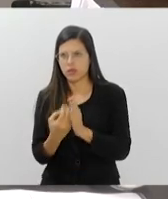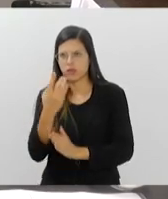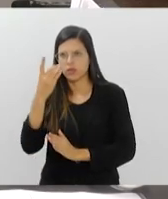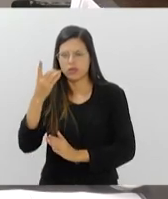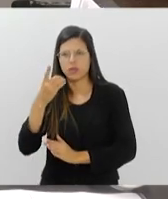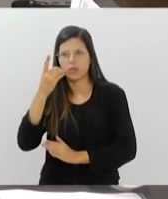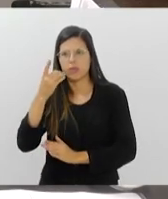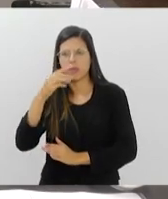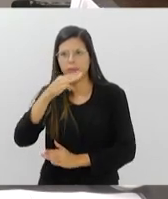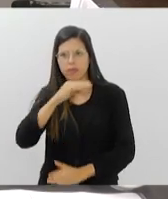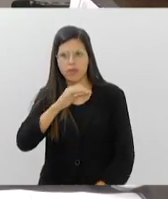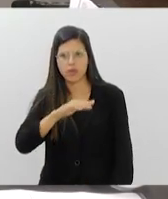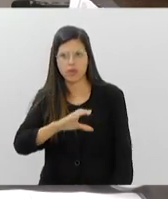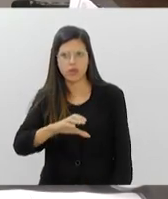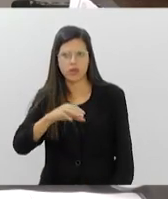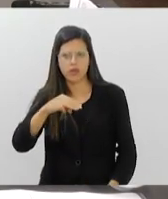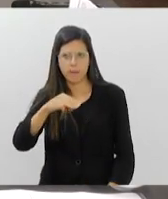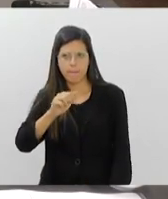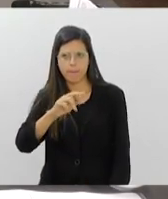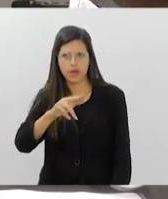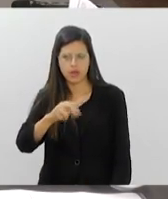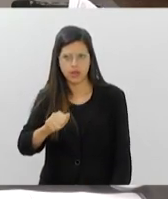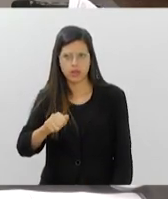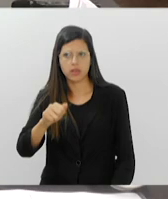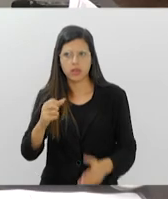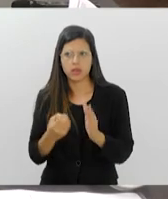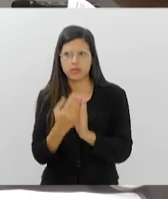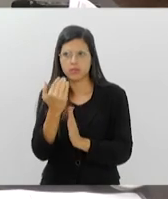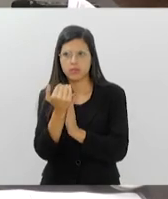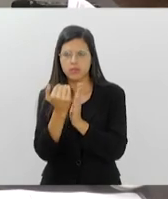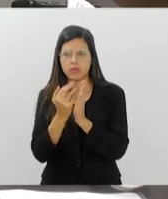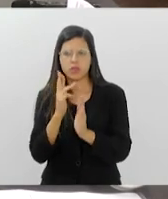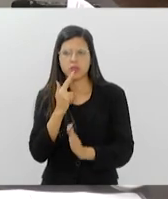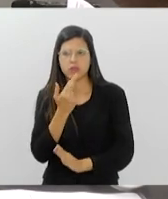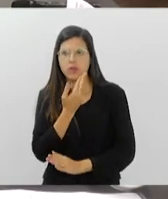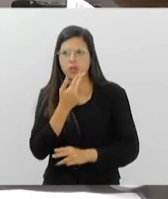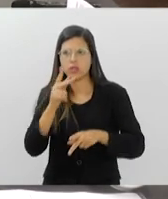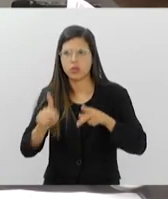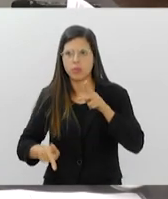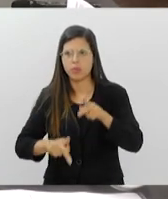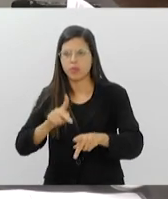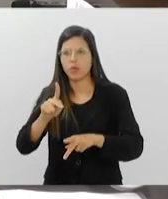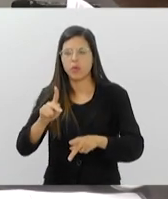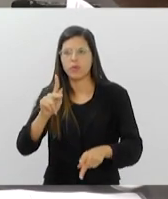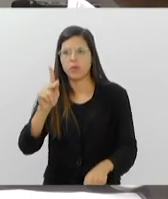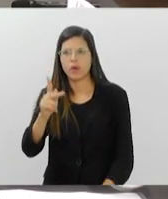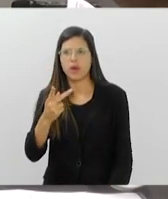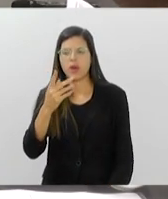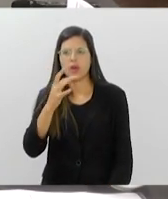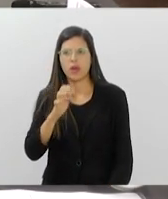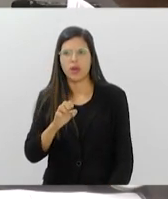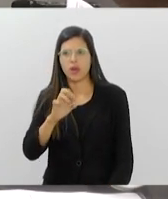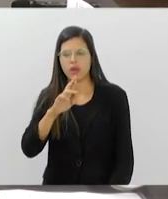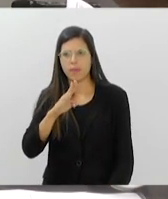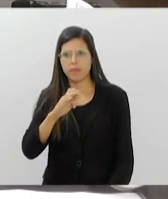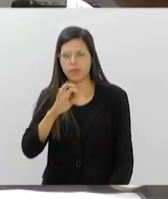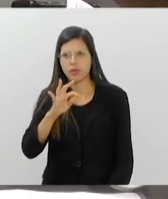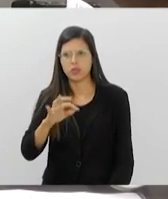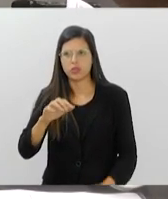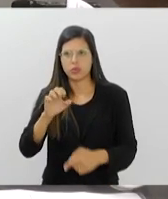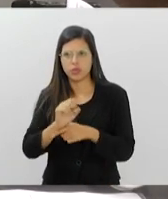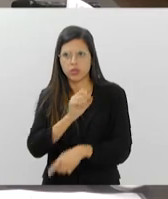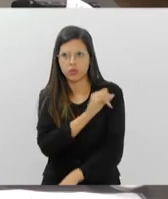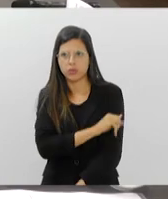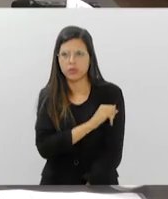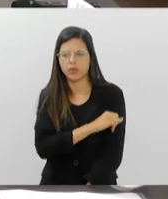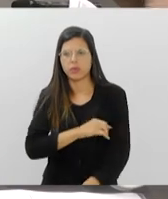Marina, do MST, que dispõe sobre a criação do programa de restaurantes populares Ebert de Souza, Betim, no âmbito do Estado do Rio de Janeiro. Para aparecer,